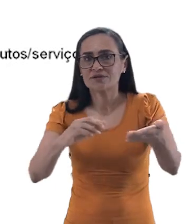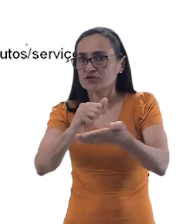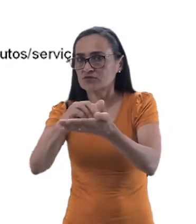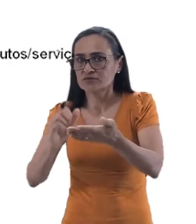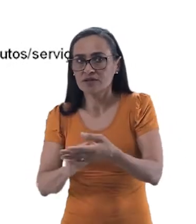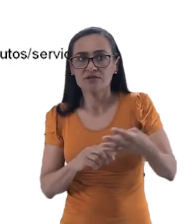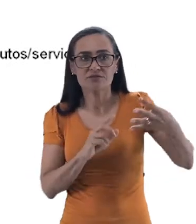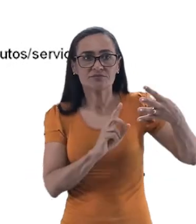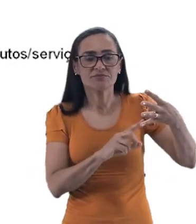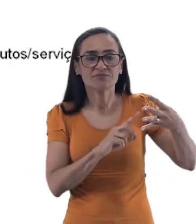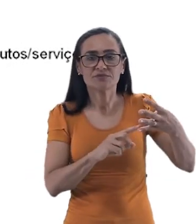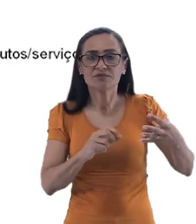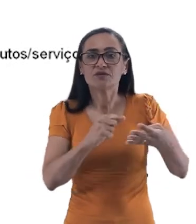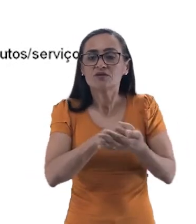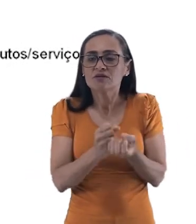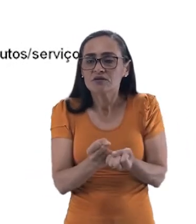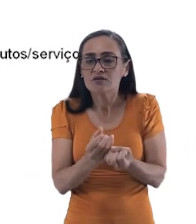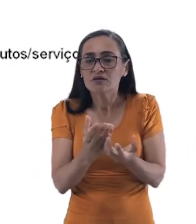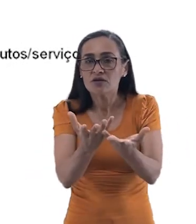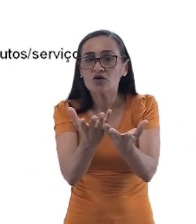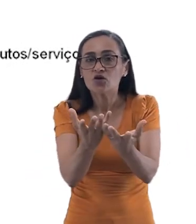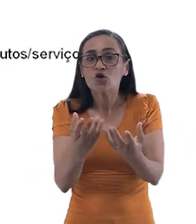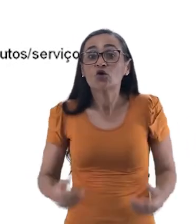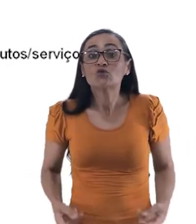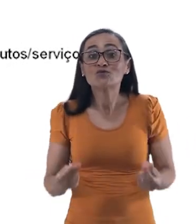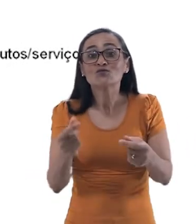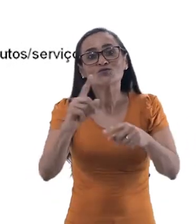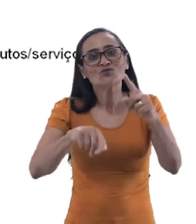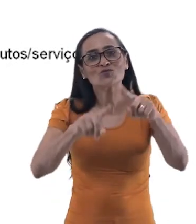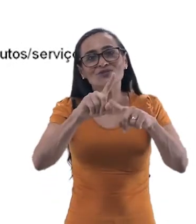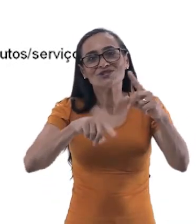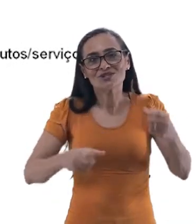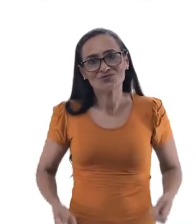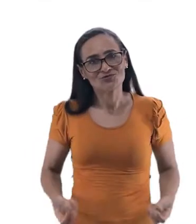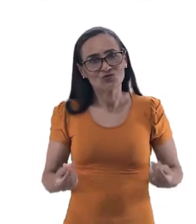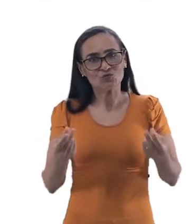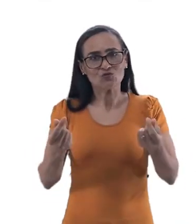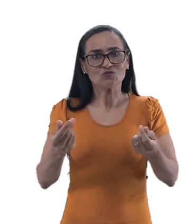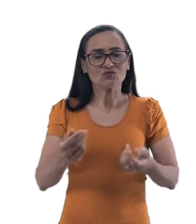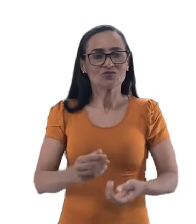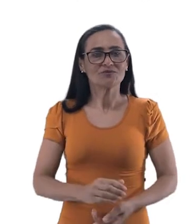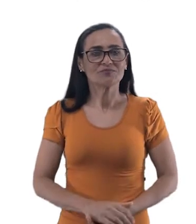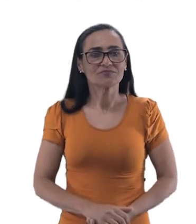custos das atividades. E, por fim, a alocação dos custos objetos de custo.